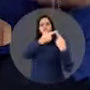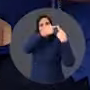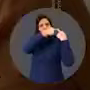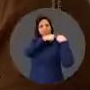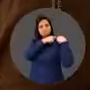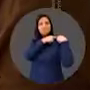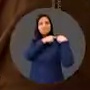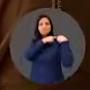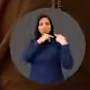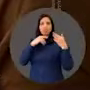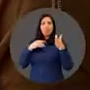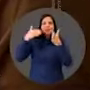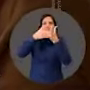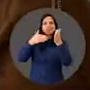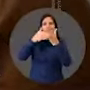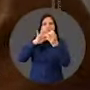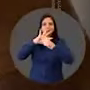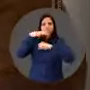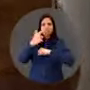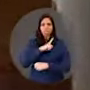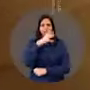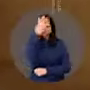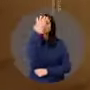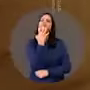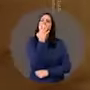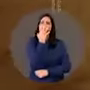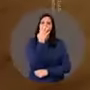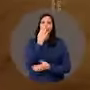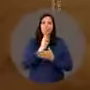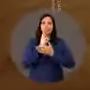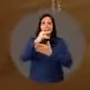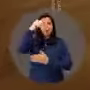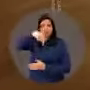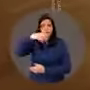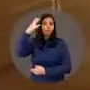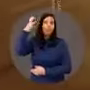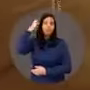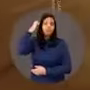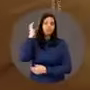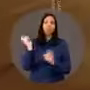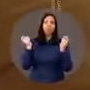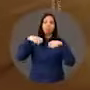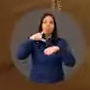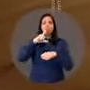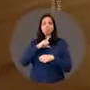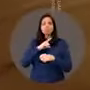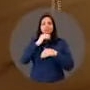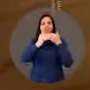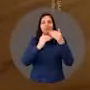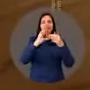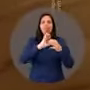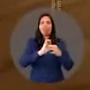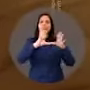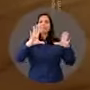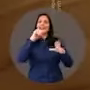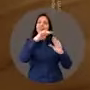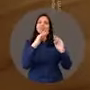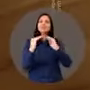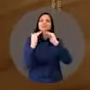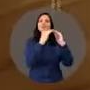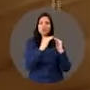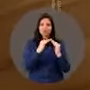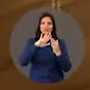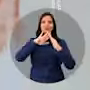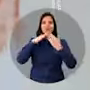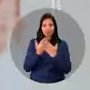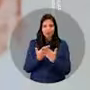com seriedade, como nós fizemos aqui em Cuiabá, era necessário suspender e manter suspensa ainda as atividades escolares. Mas sabe qual foi o meu